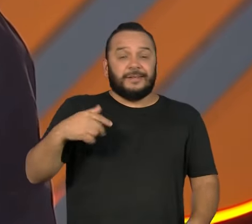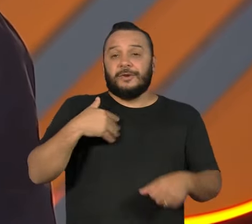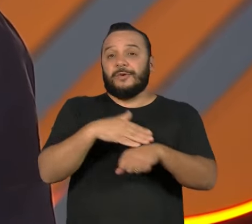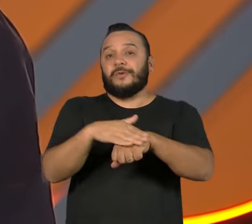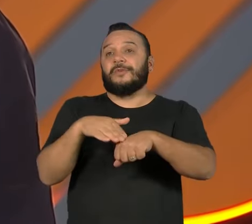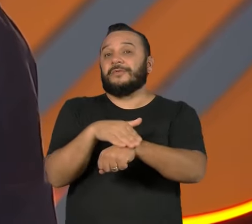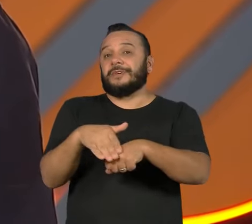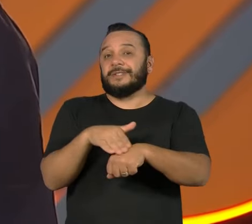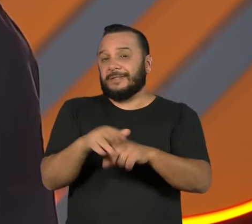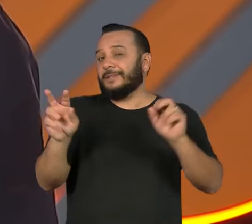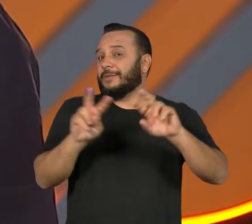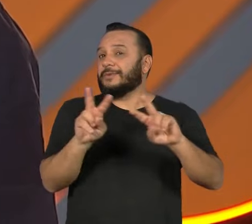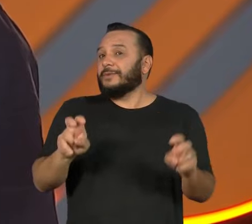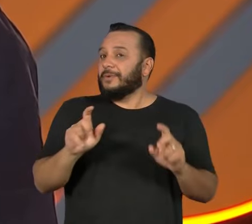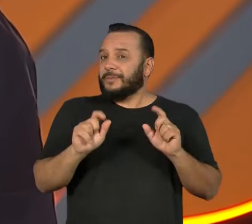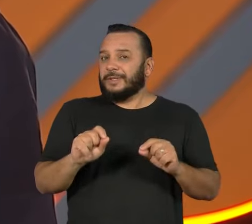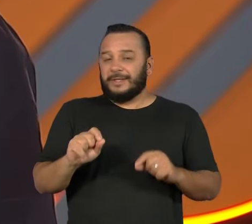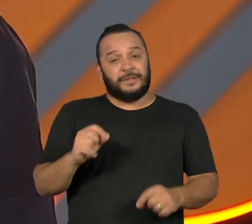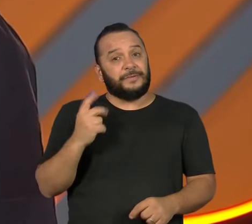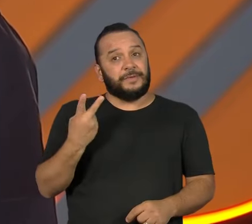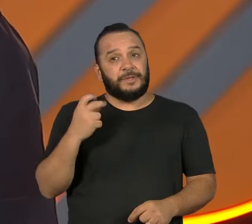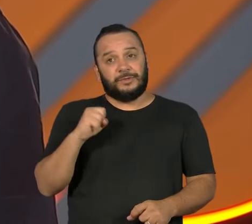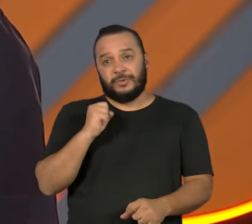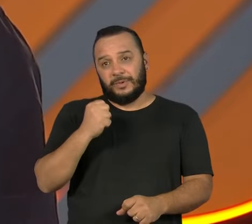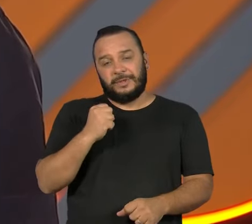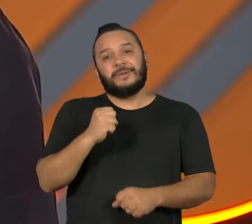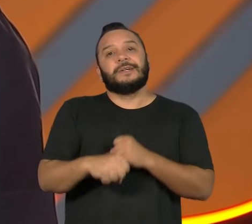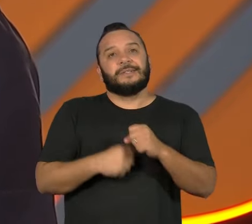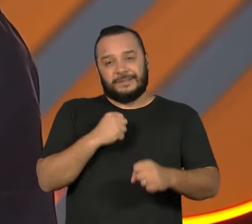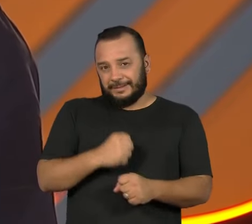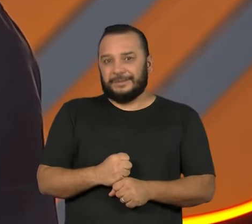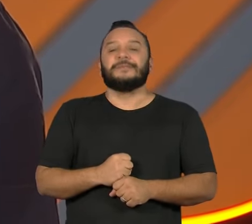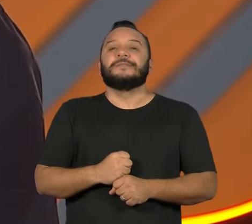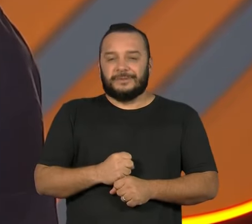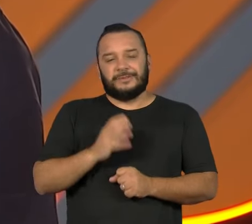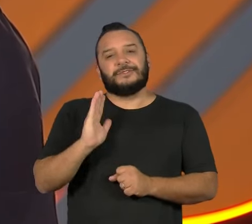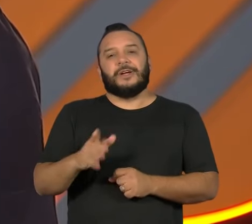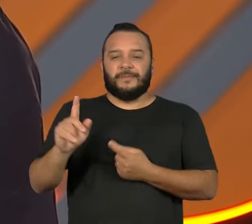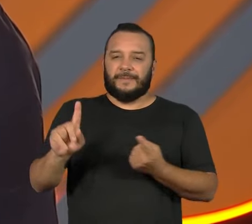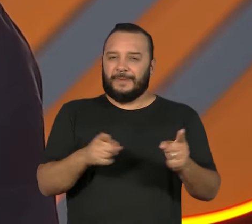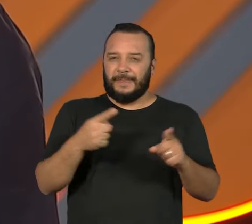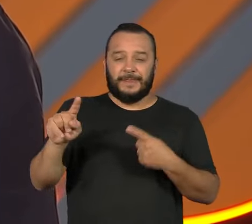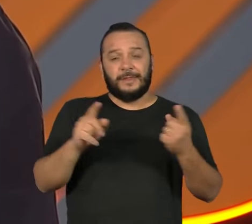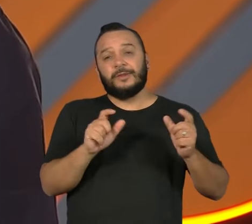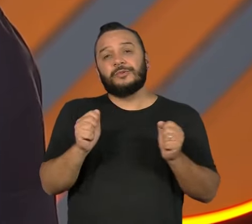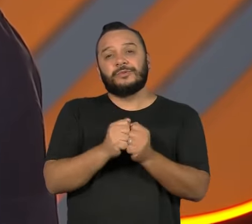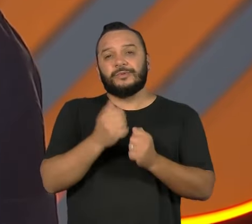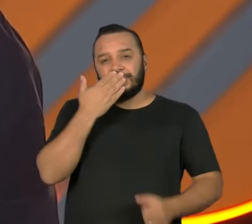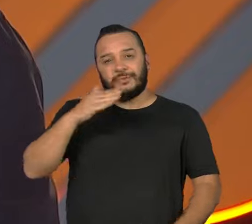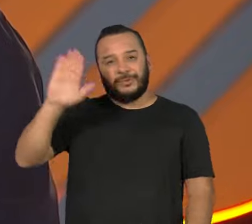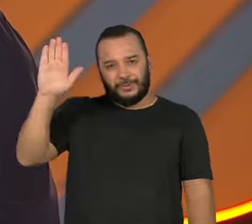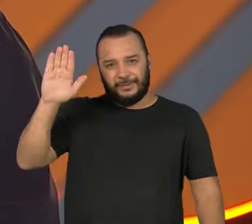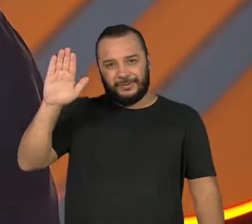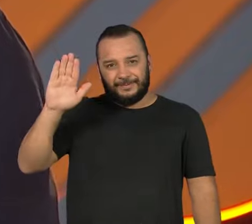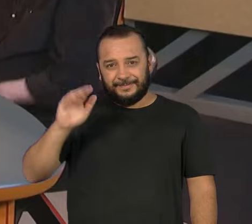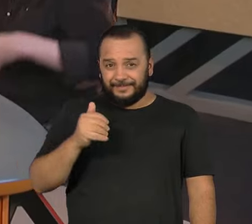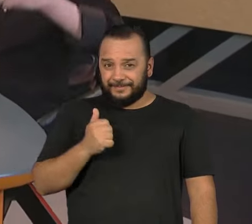conversar sobre os 28 anos do Derico como músico do programa do Jô